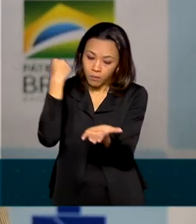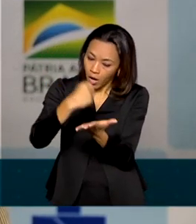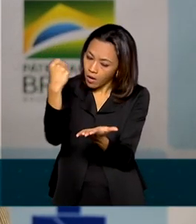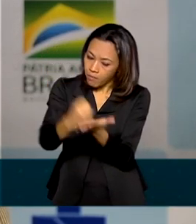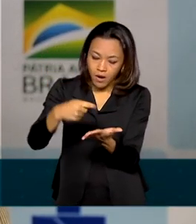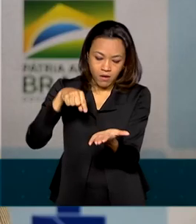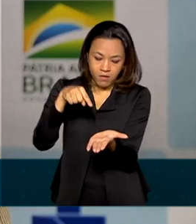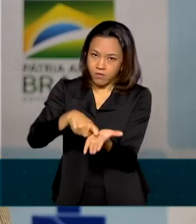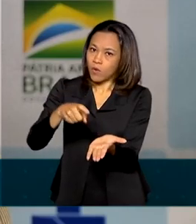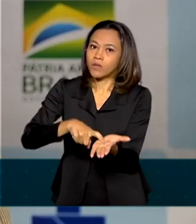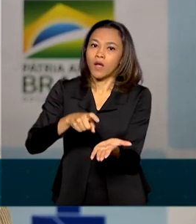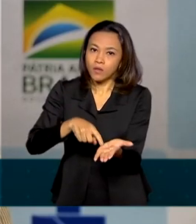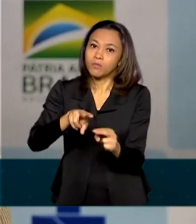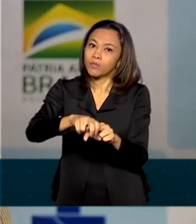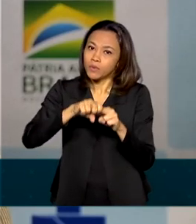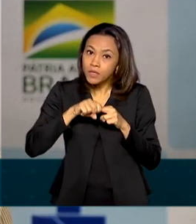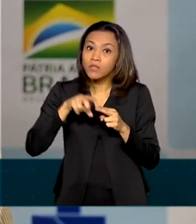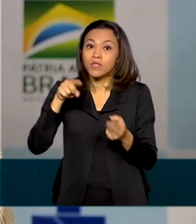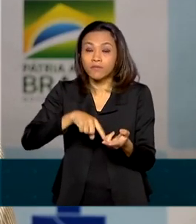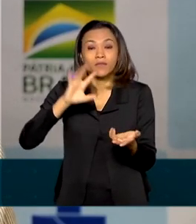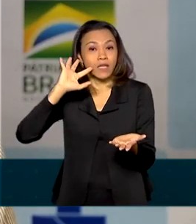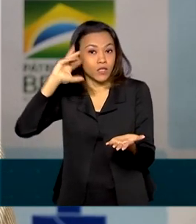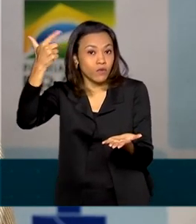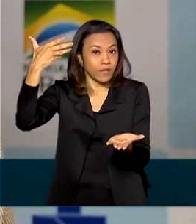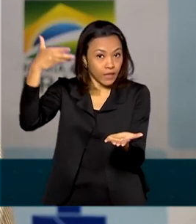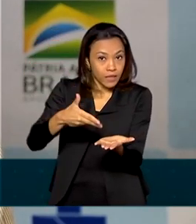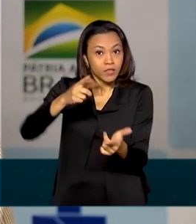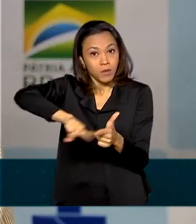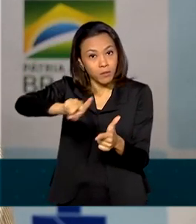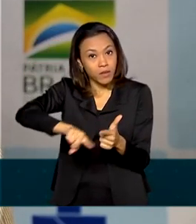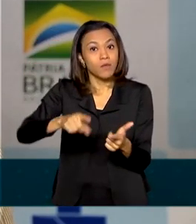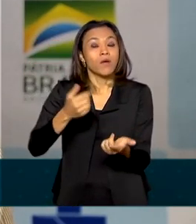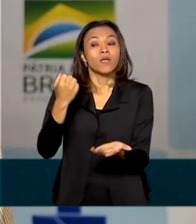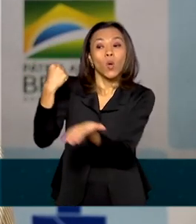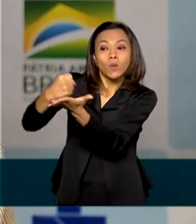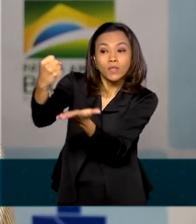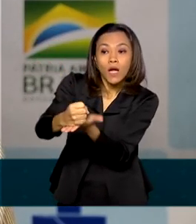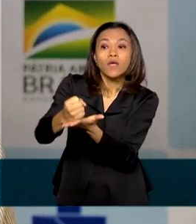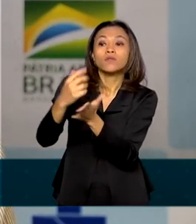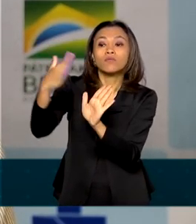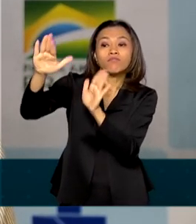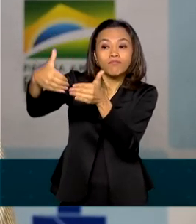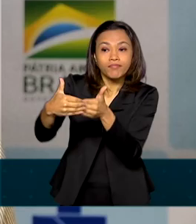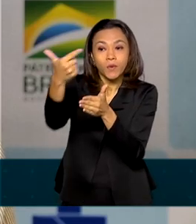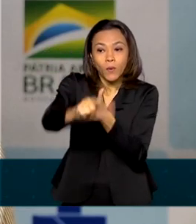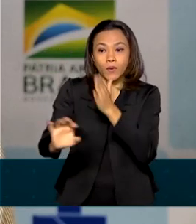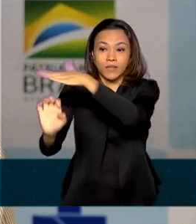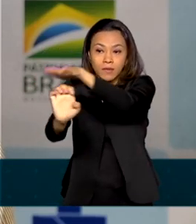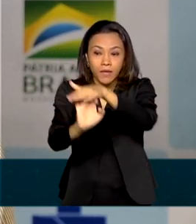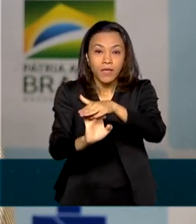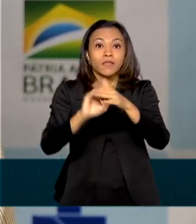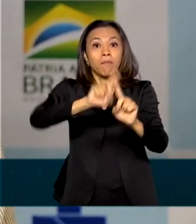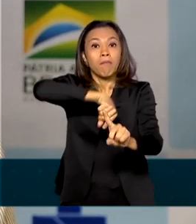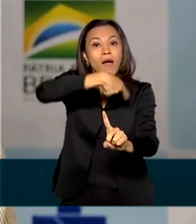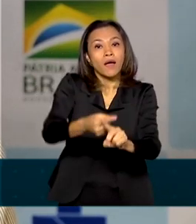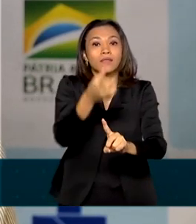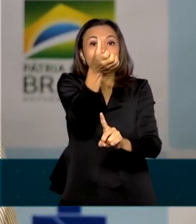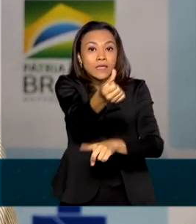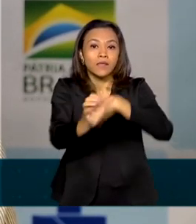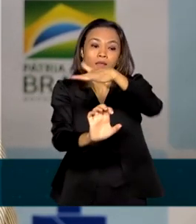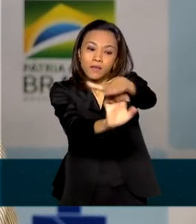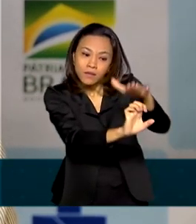continuamos buscando, para mitigar situações como essa, contratos com outras empresas, temos conversado com mais 6 fornecedores